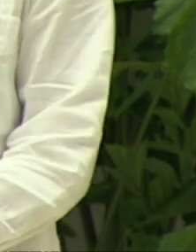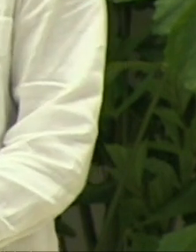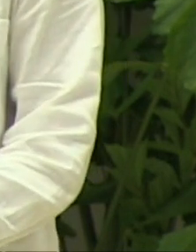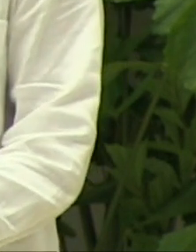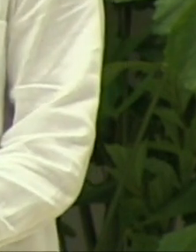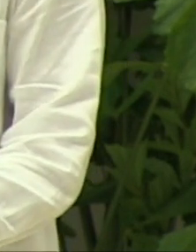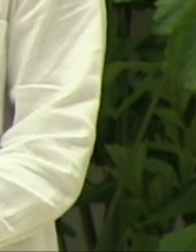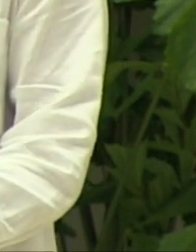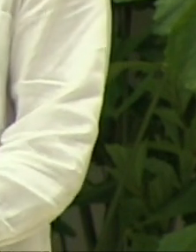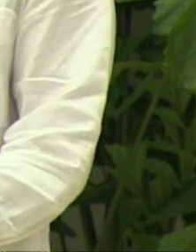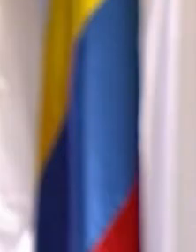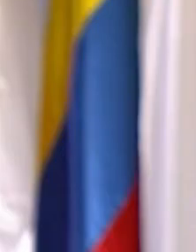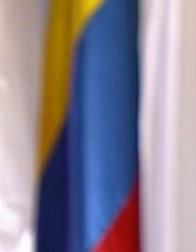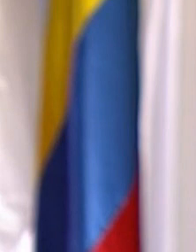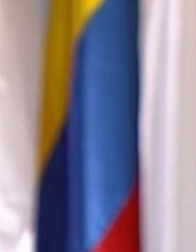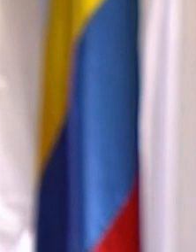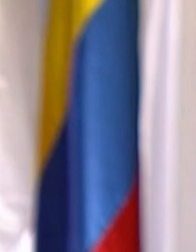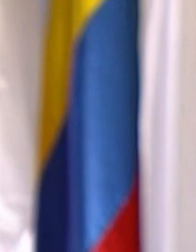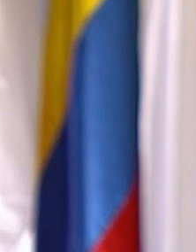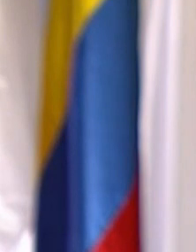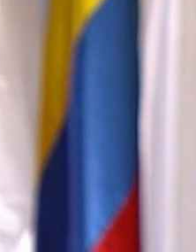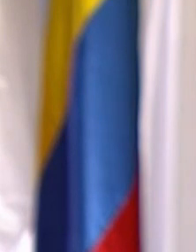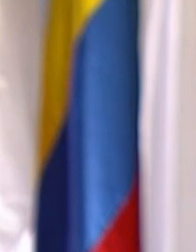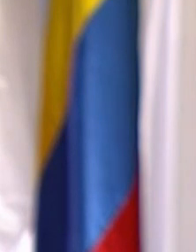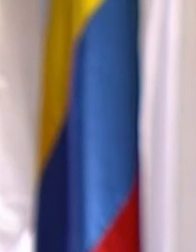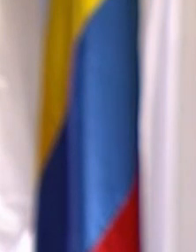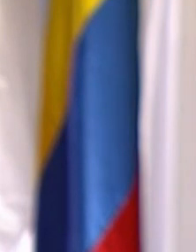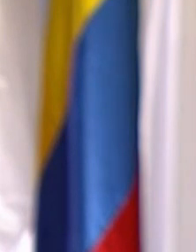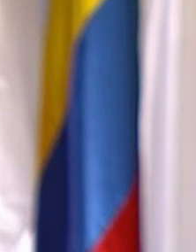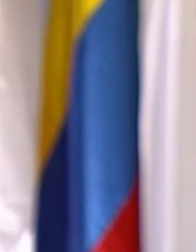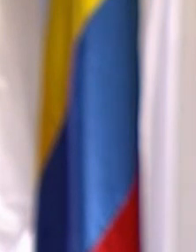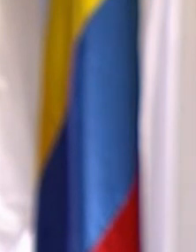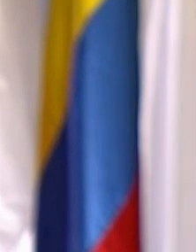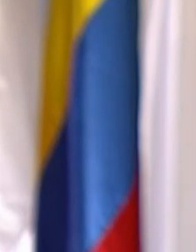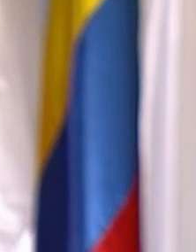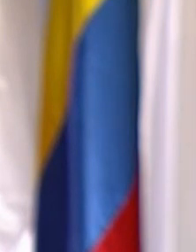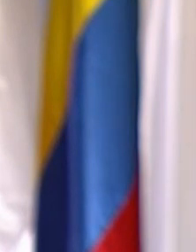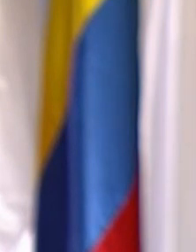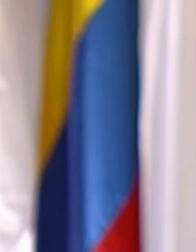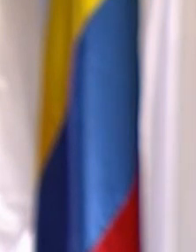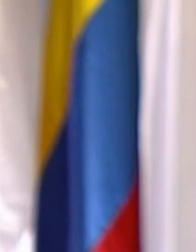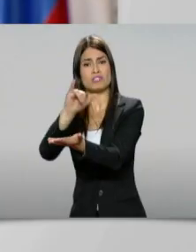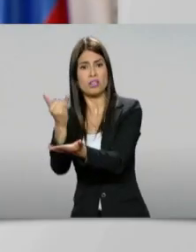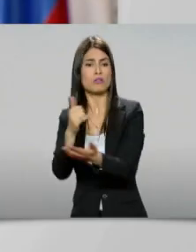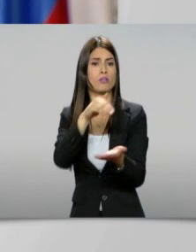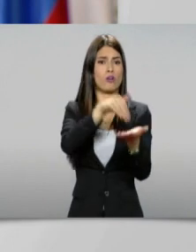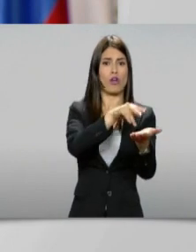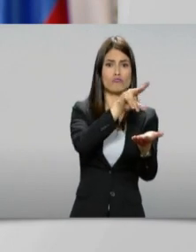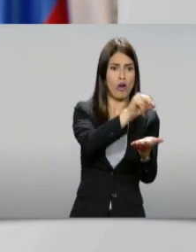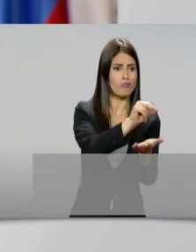implementação o presidente da colmbia Juan Manuel Santos também afirmou que o novo pacto é